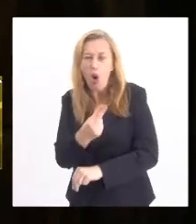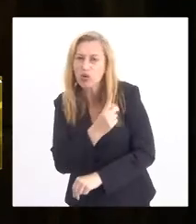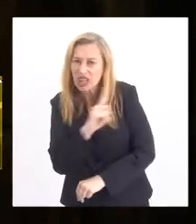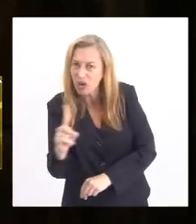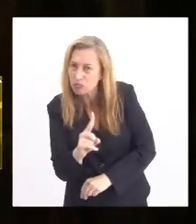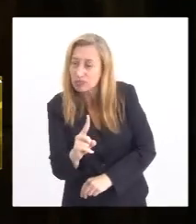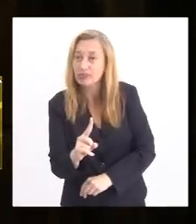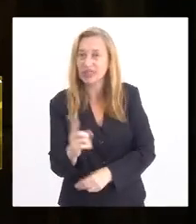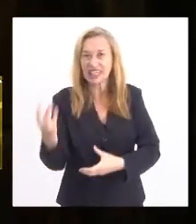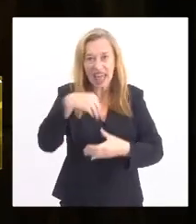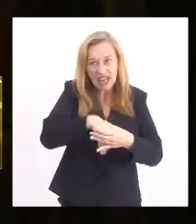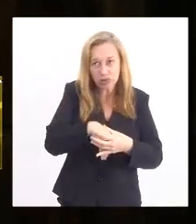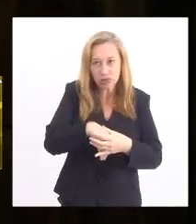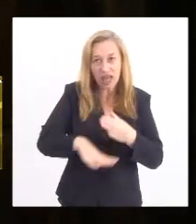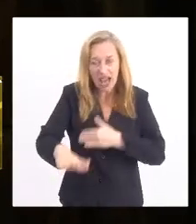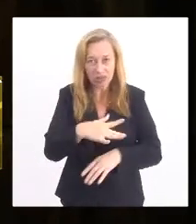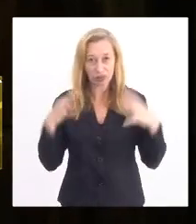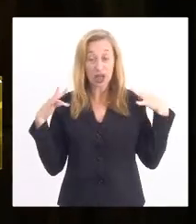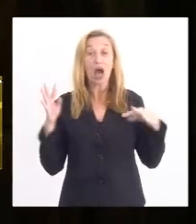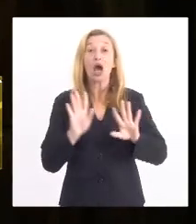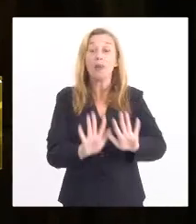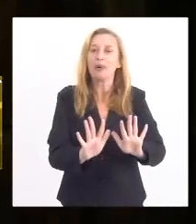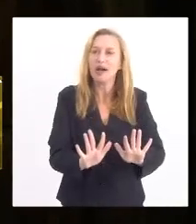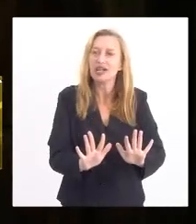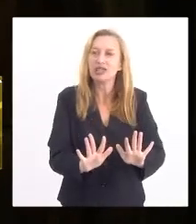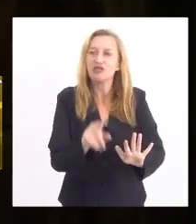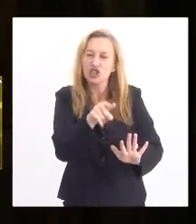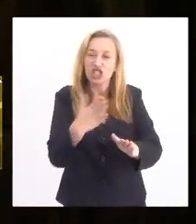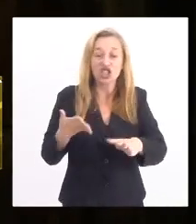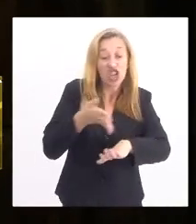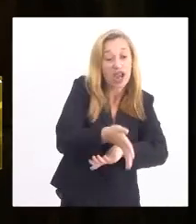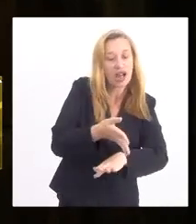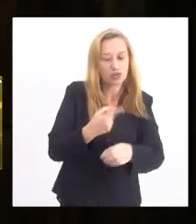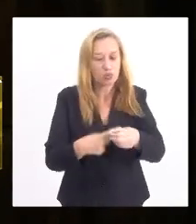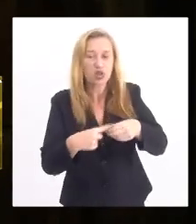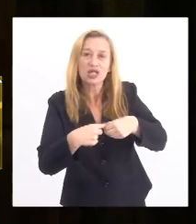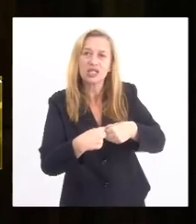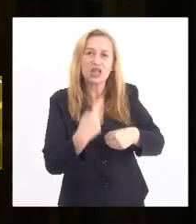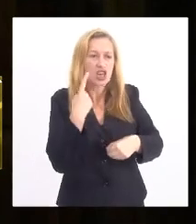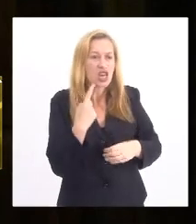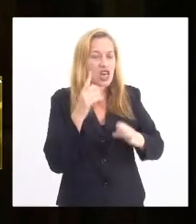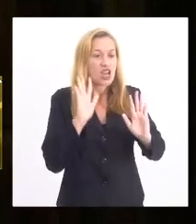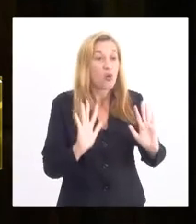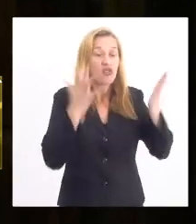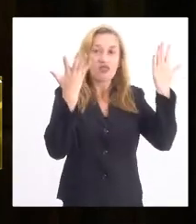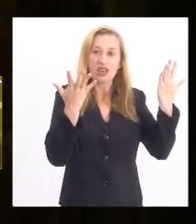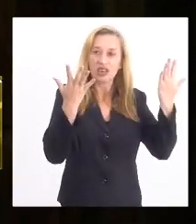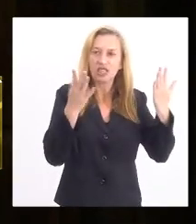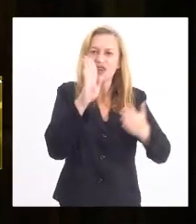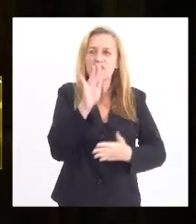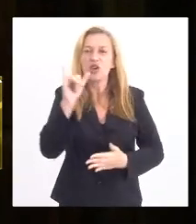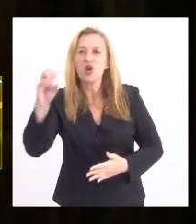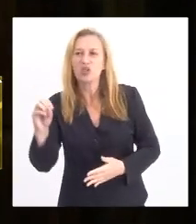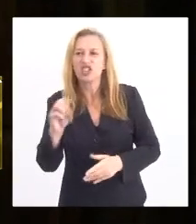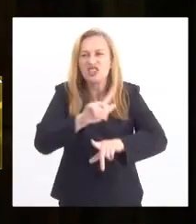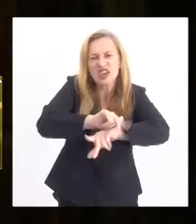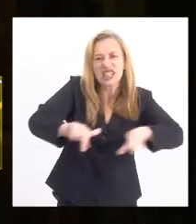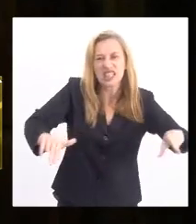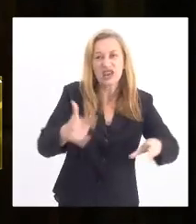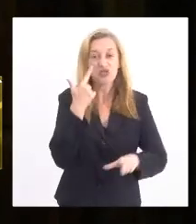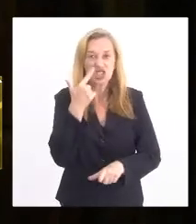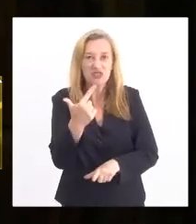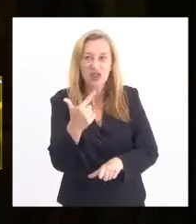mapa do Turismo não porque Basta você chegar no município e tem um evento novo de biodiversidade que